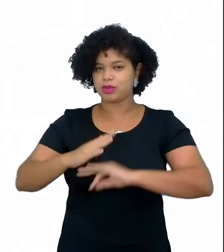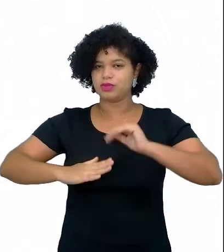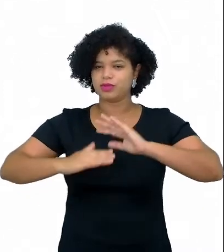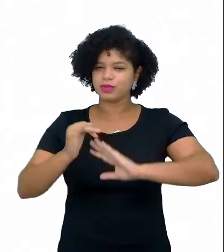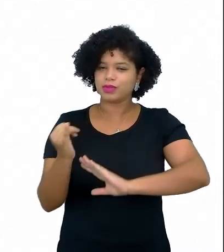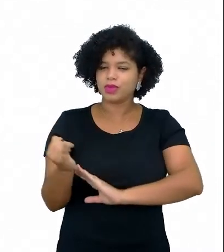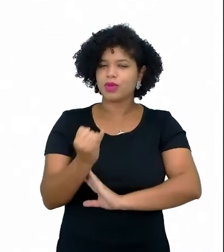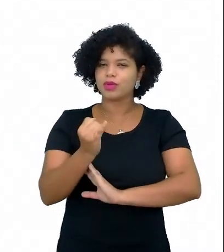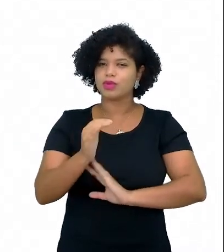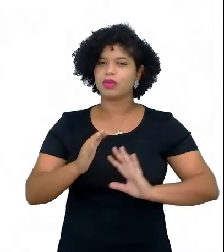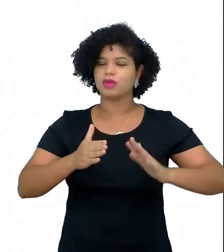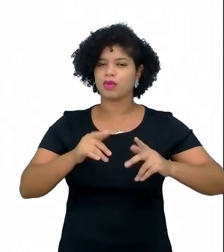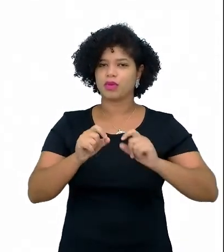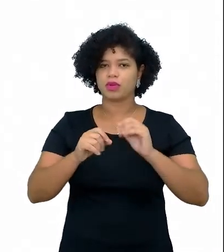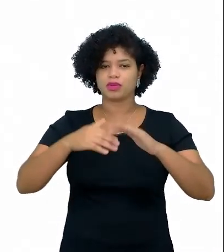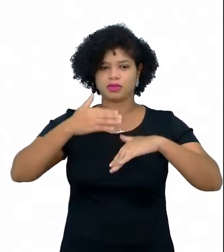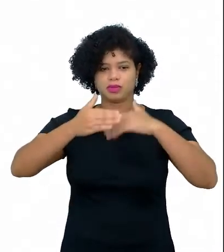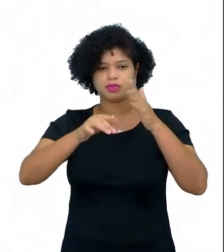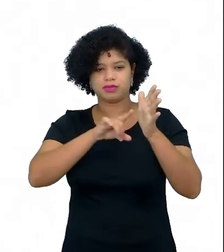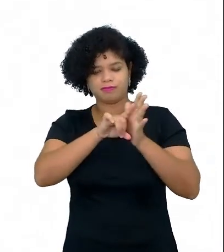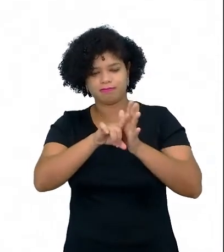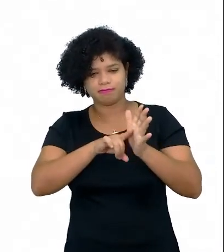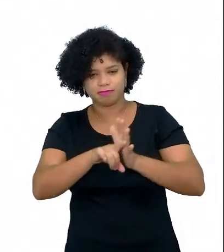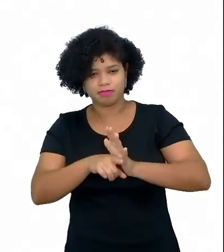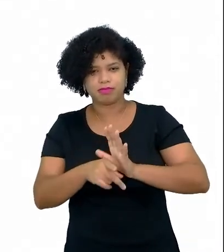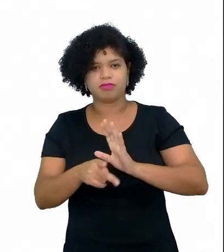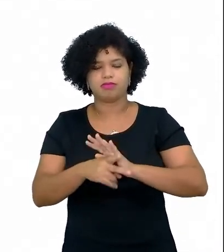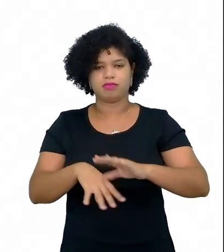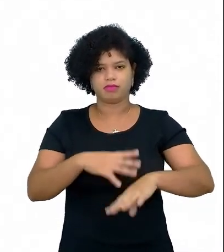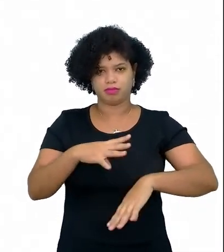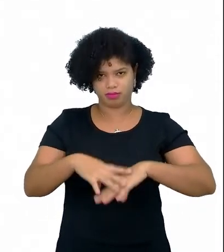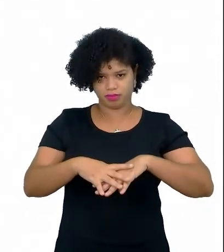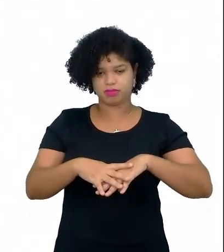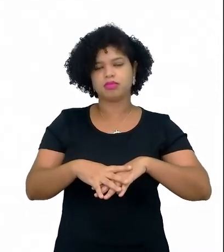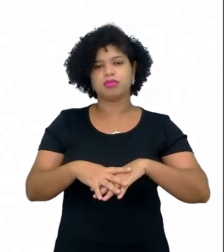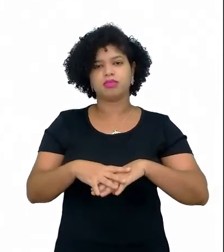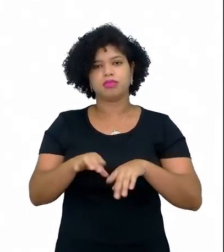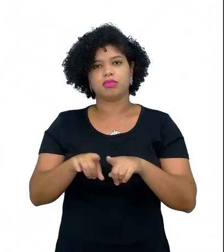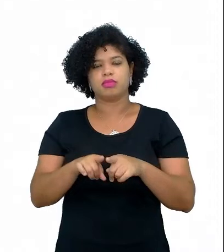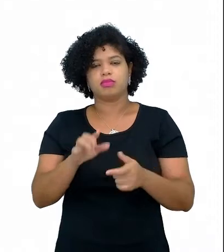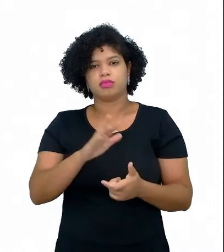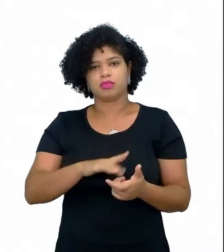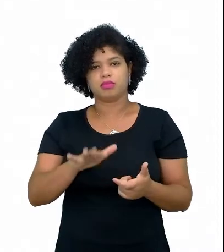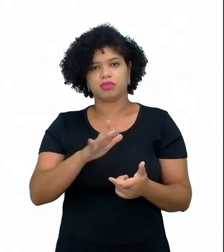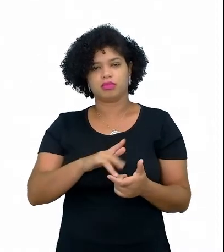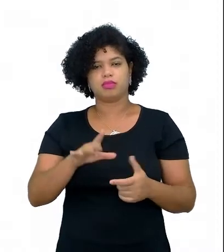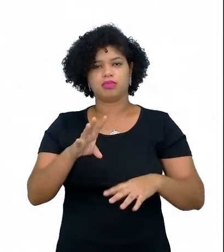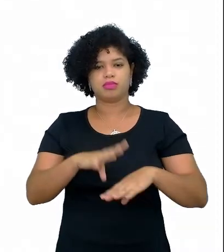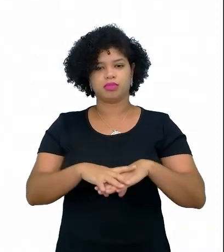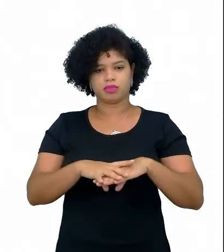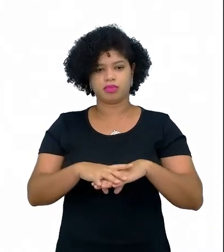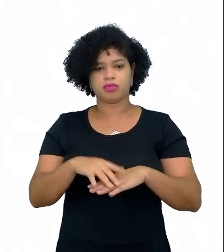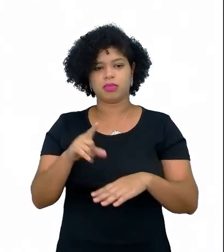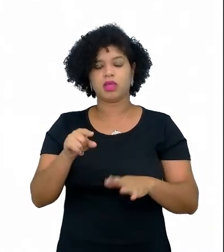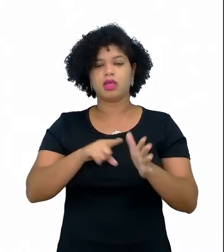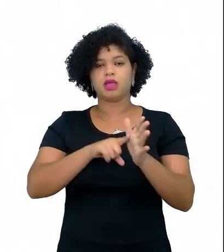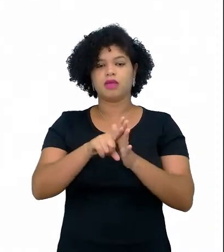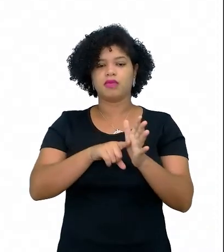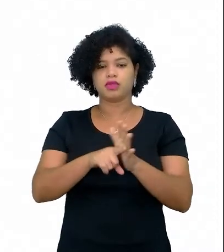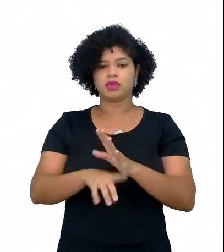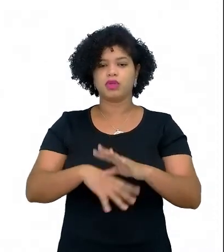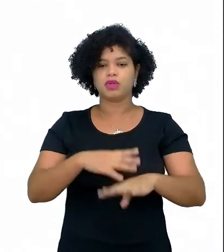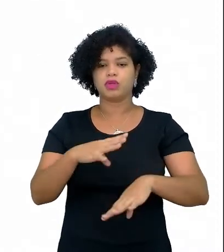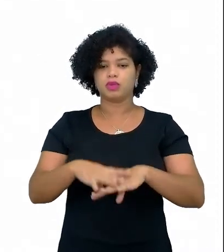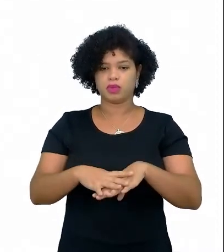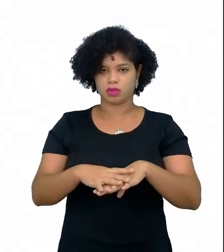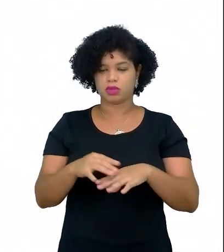com foco no desenvolvimento da investigação matemática e do letramento matemático. Aí vem para nós a investigação. Novamente, a